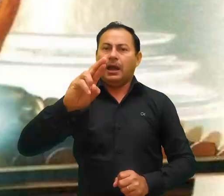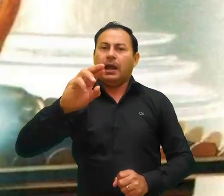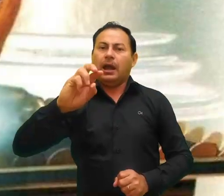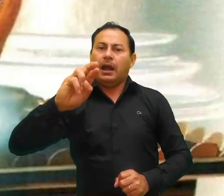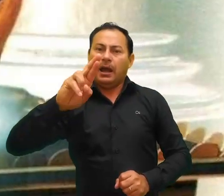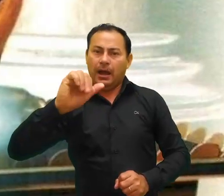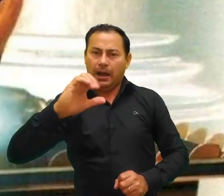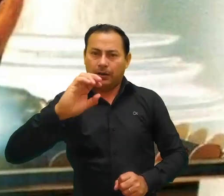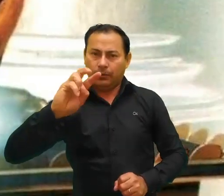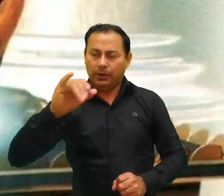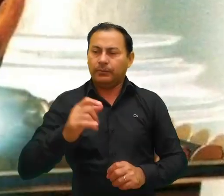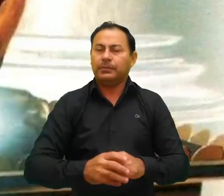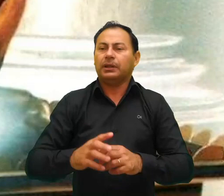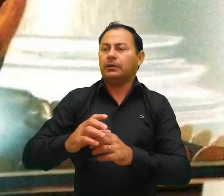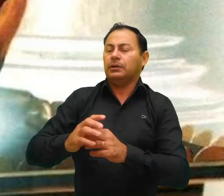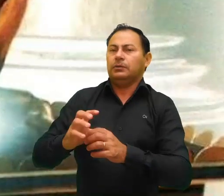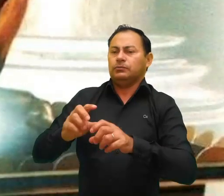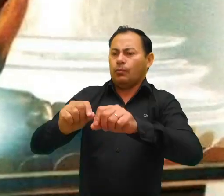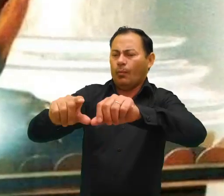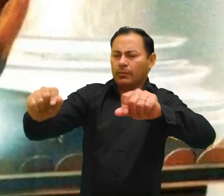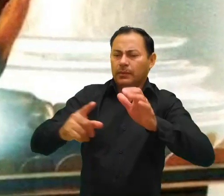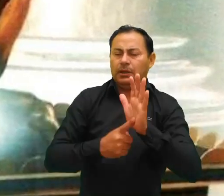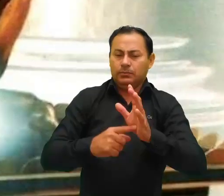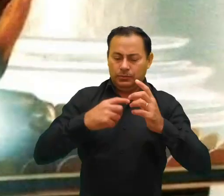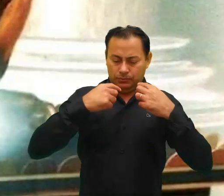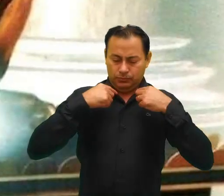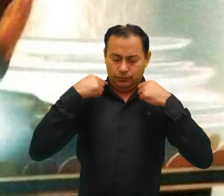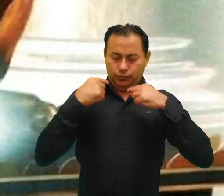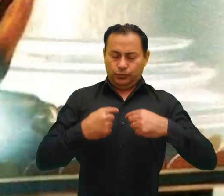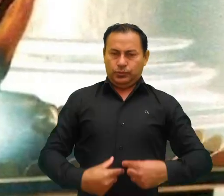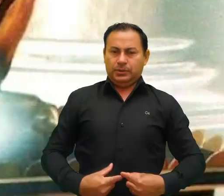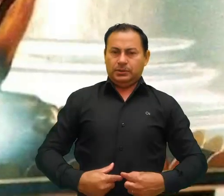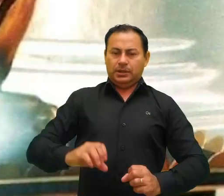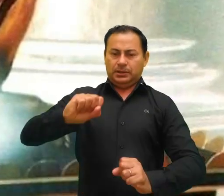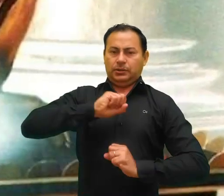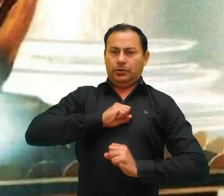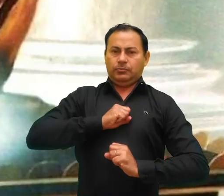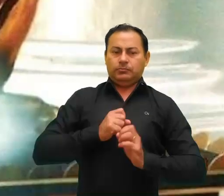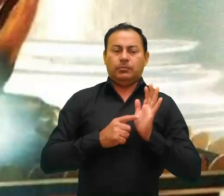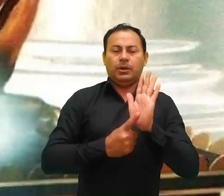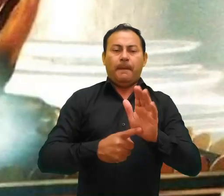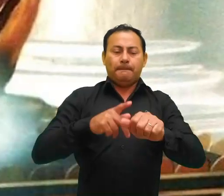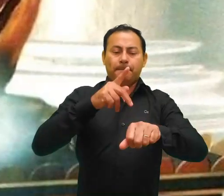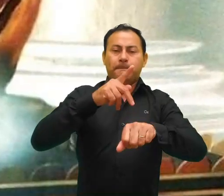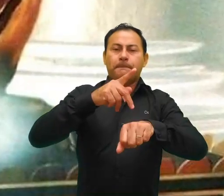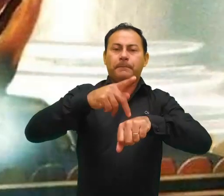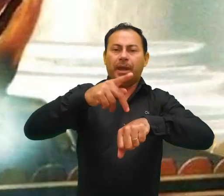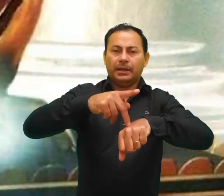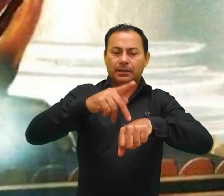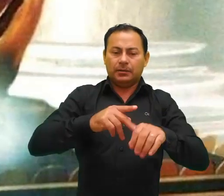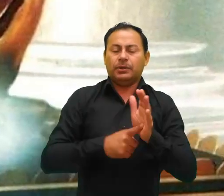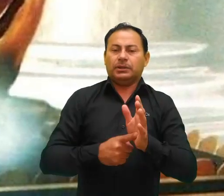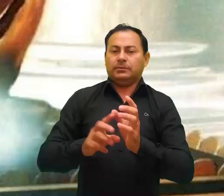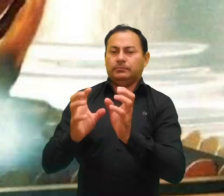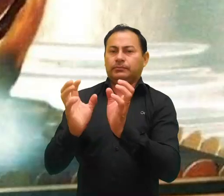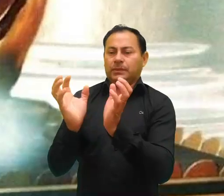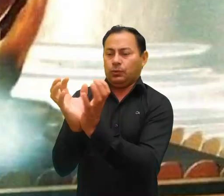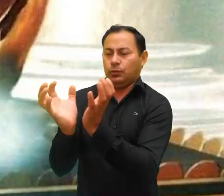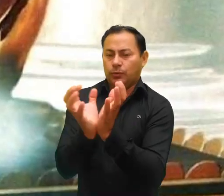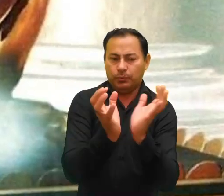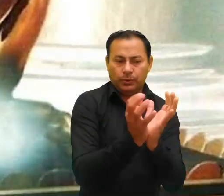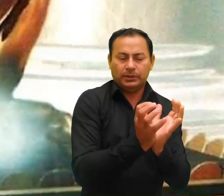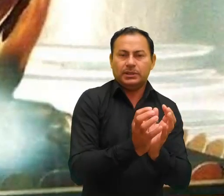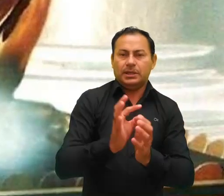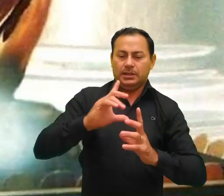de Salomão usava a estola sacerdotal, bordada com pedras que representavam as tribos de Israel.